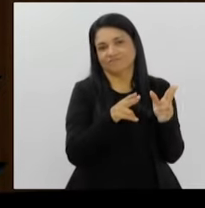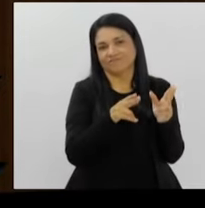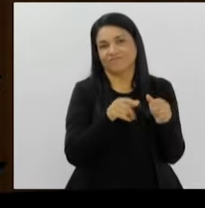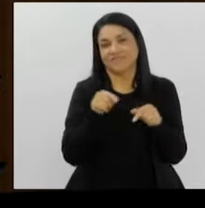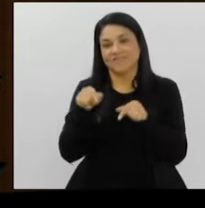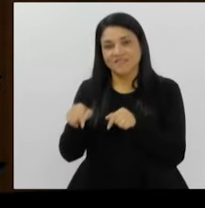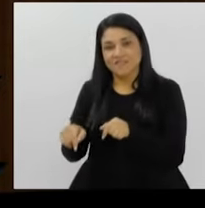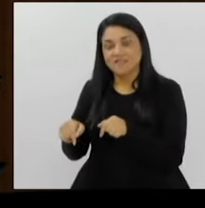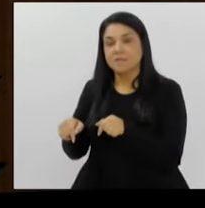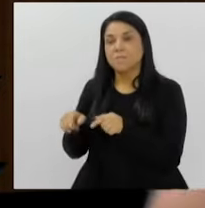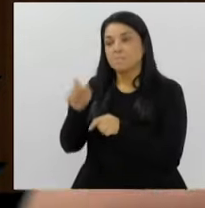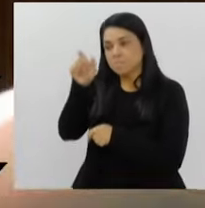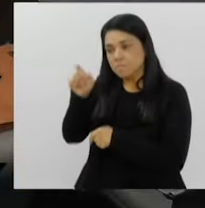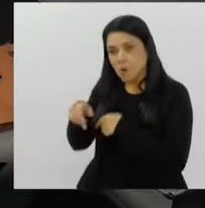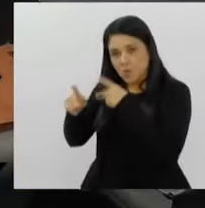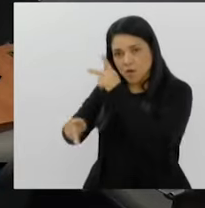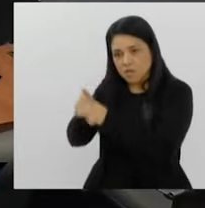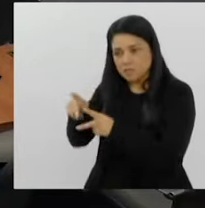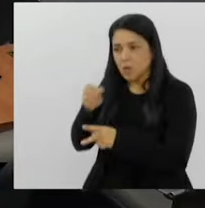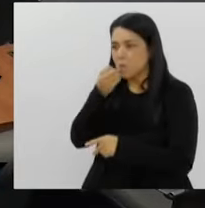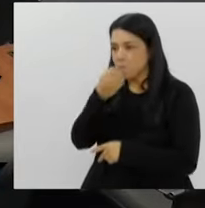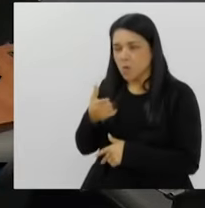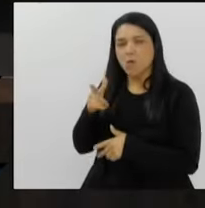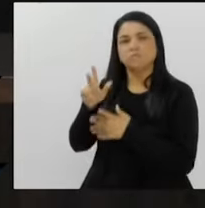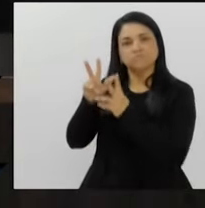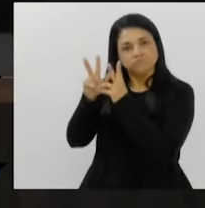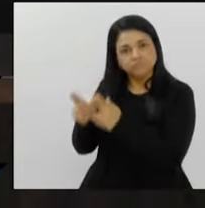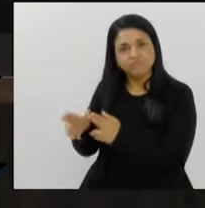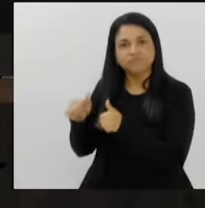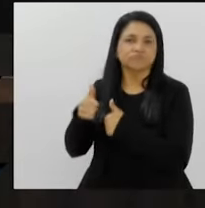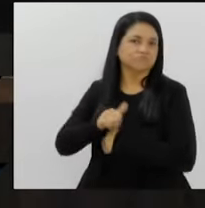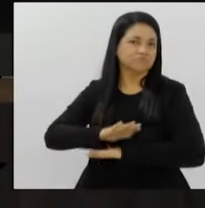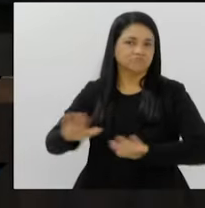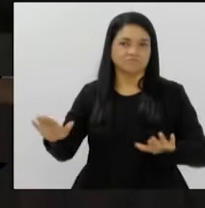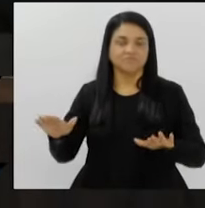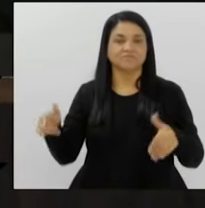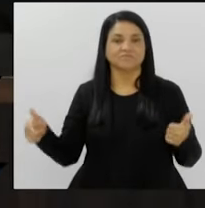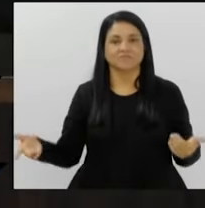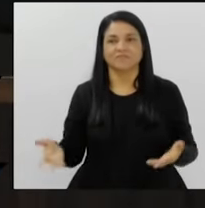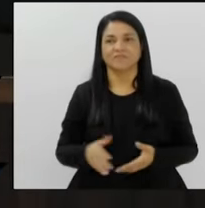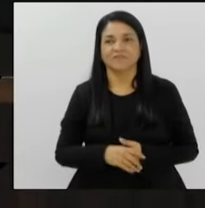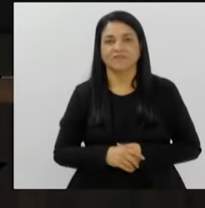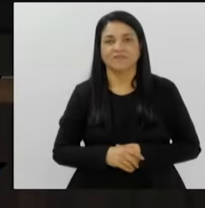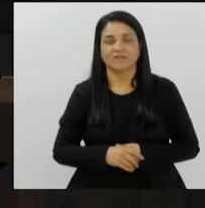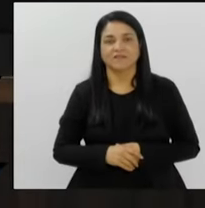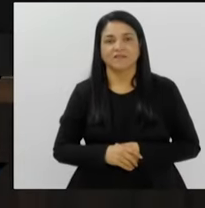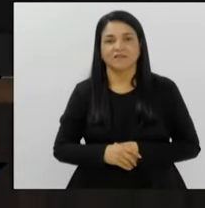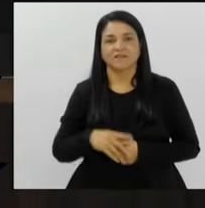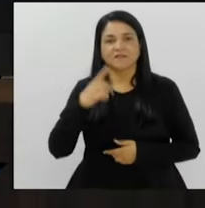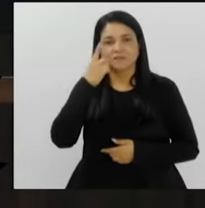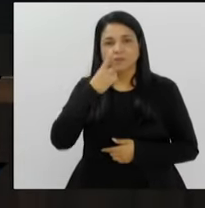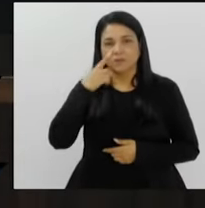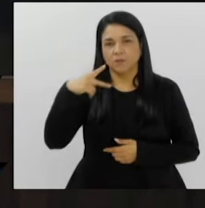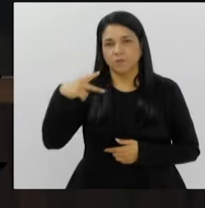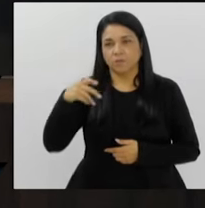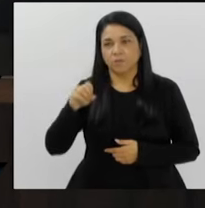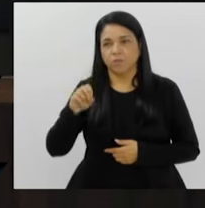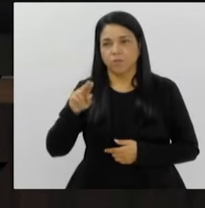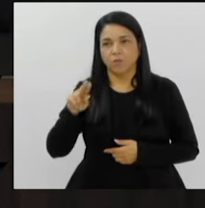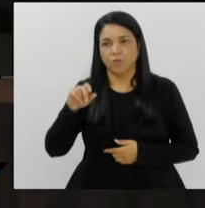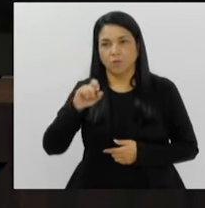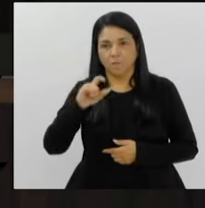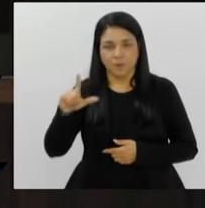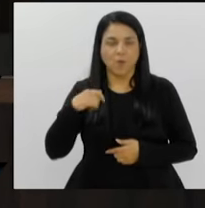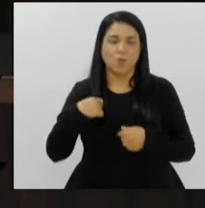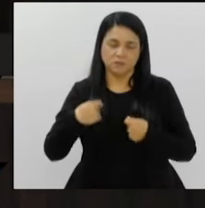de valores no nosso país, presidente. Muito obrigado, deputado Paudel. Deputado Gualberto? Bem rapidamente. Hein, por favor, Gualberto, a gente precisa avançar